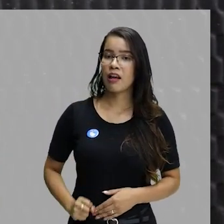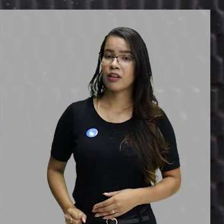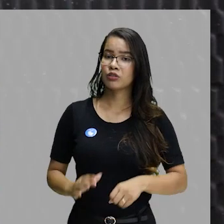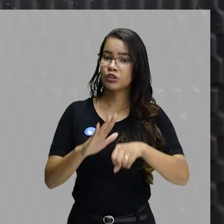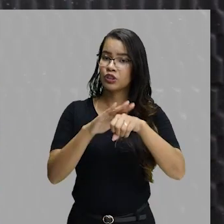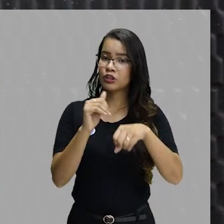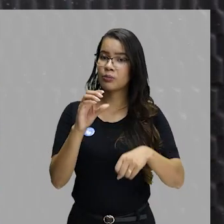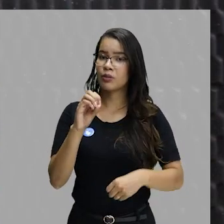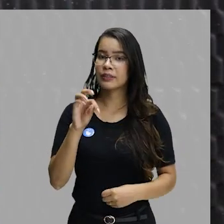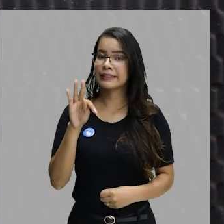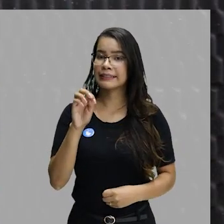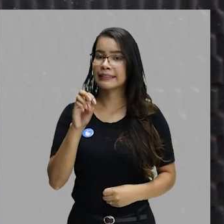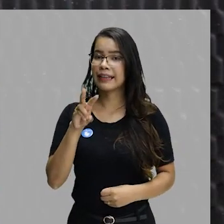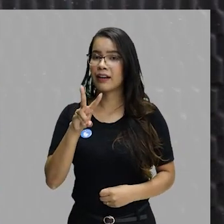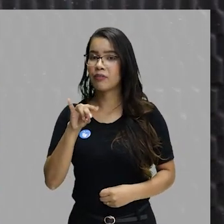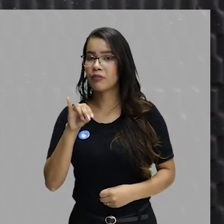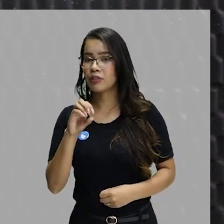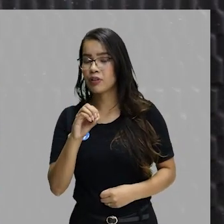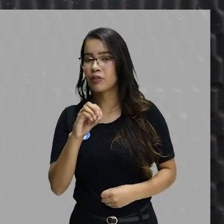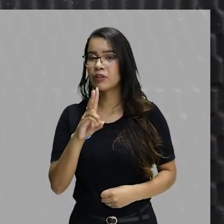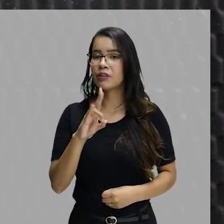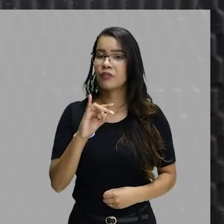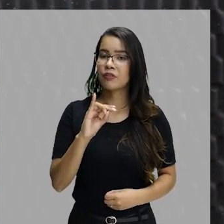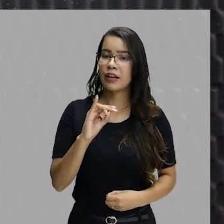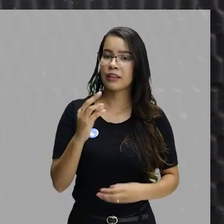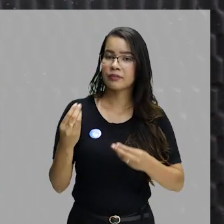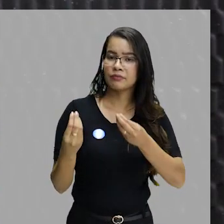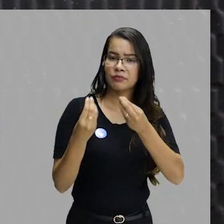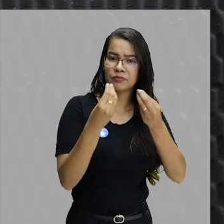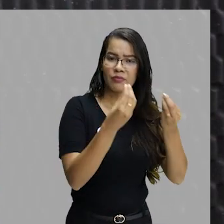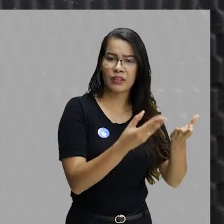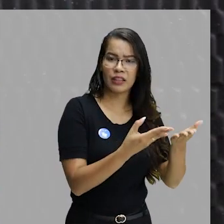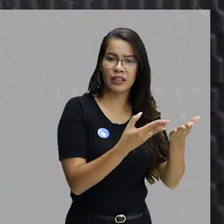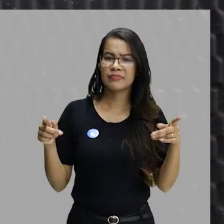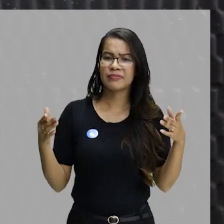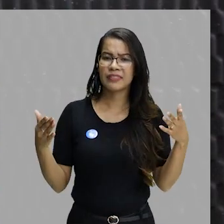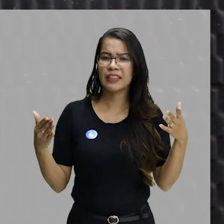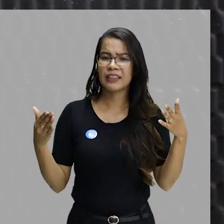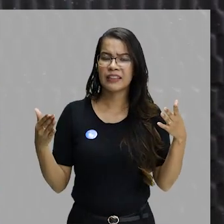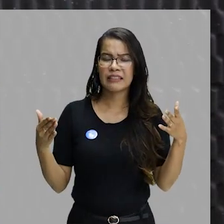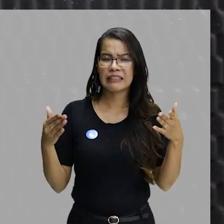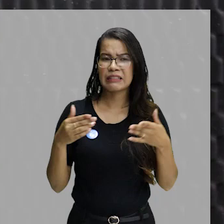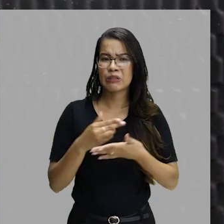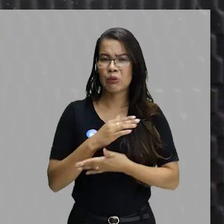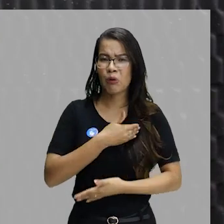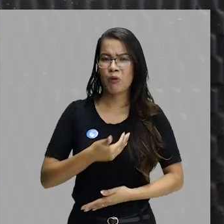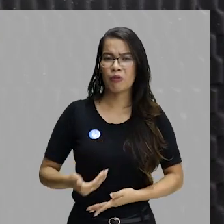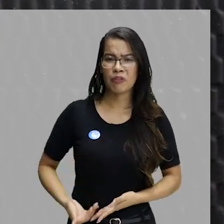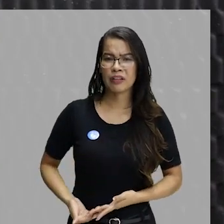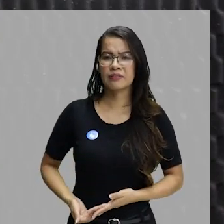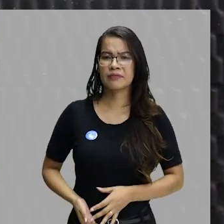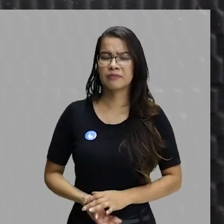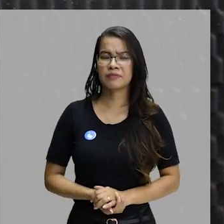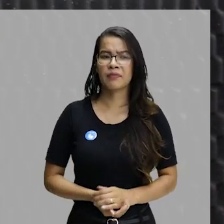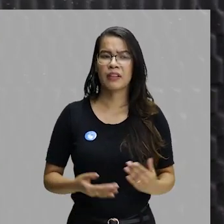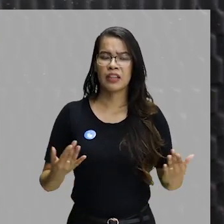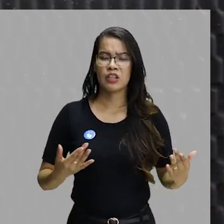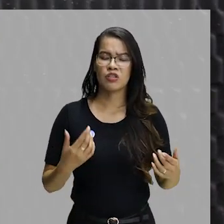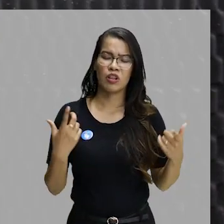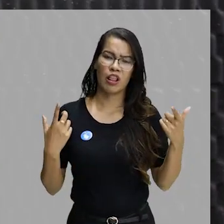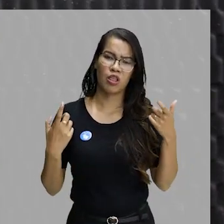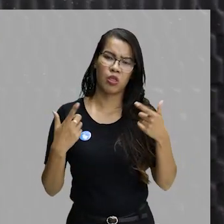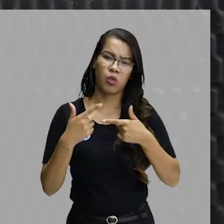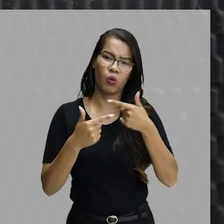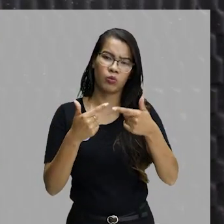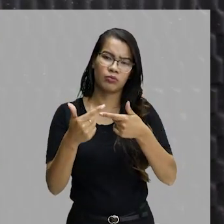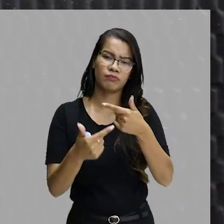vai cumular Otávio com uma série de títulos e cargos. O Senado garante para